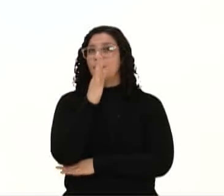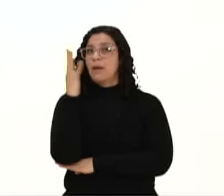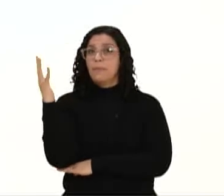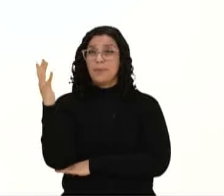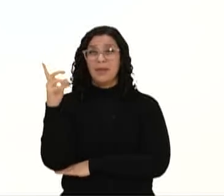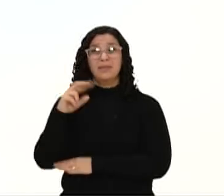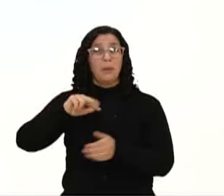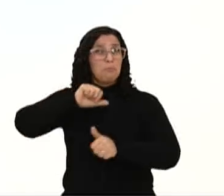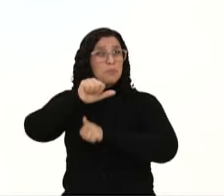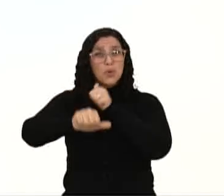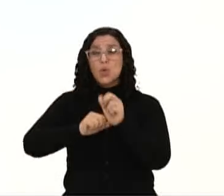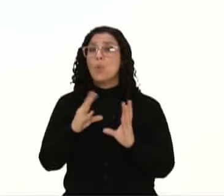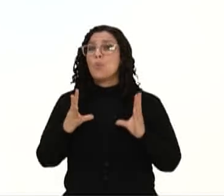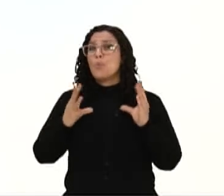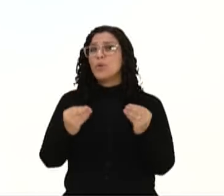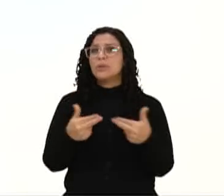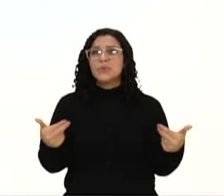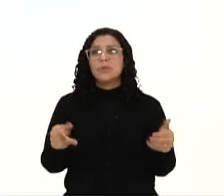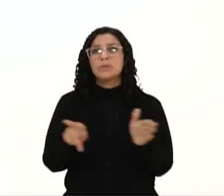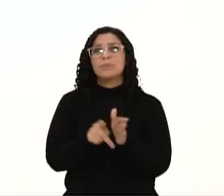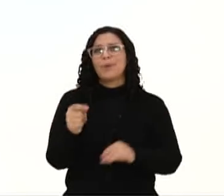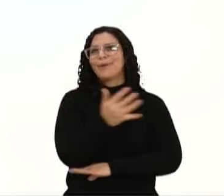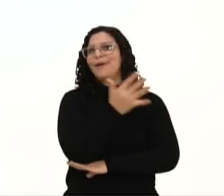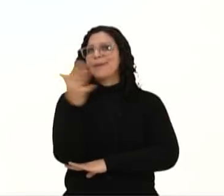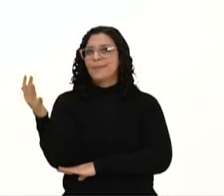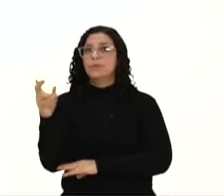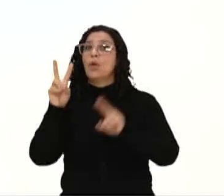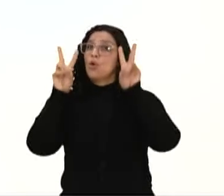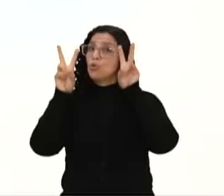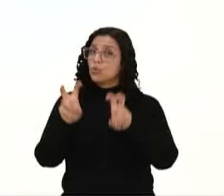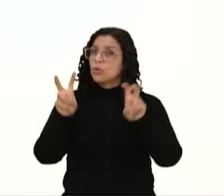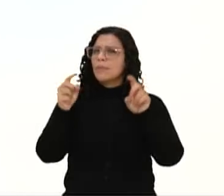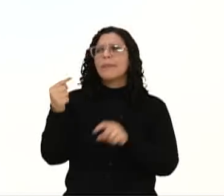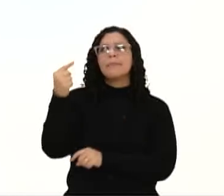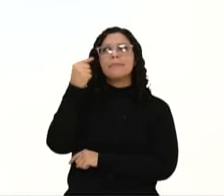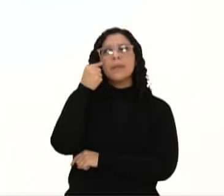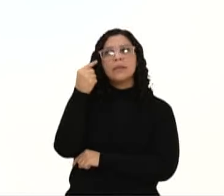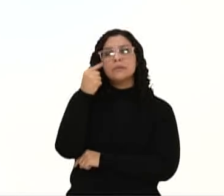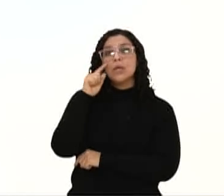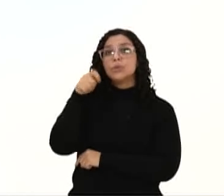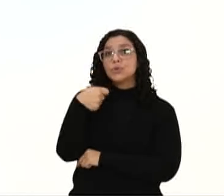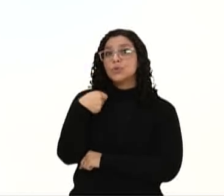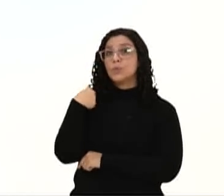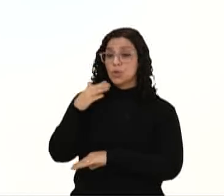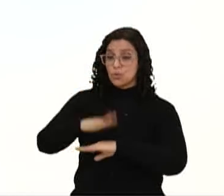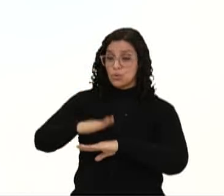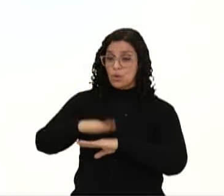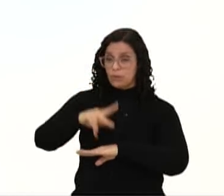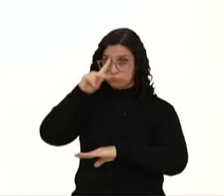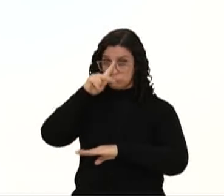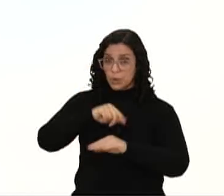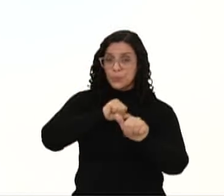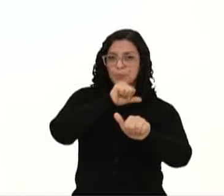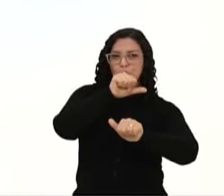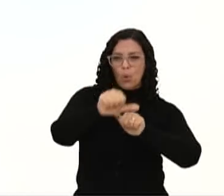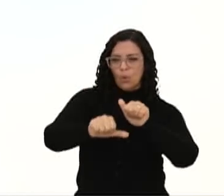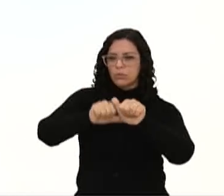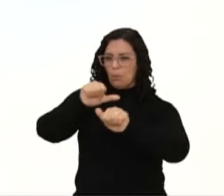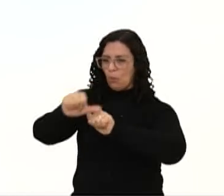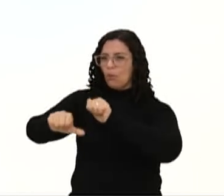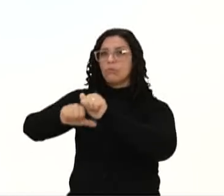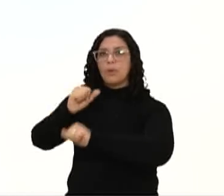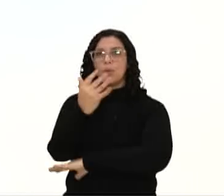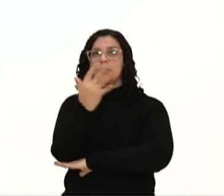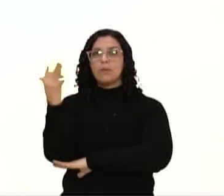muito significativas na paisagem, já que o nosso tema de hoje é o que pensar nas mudanças na paisagem relacionadas com a